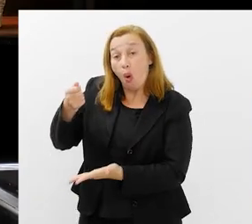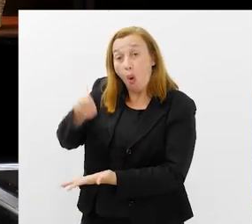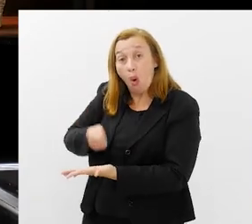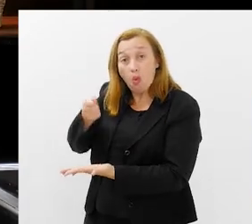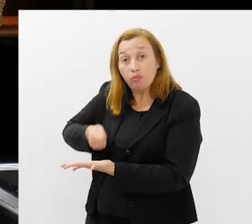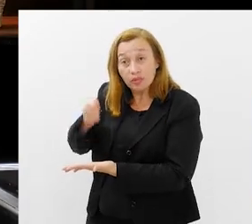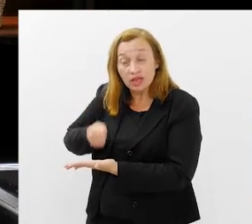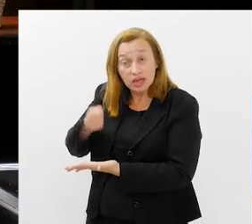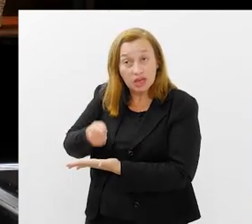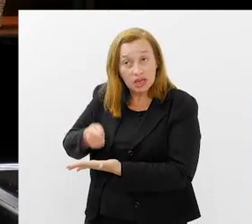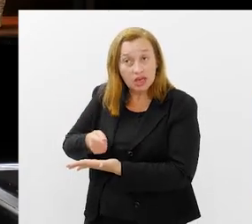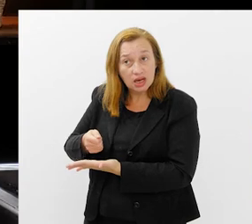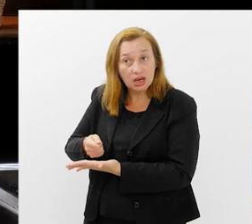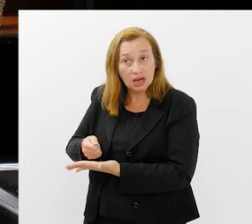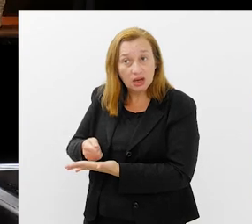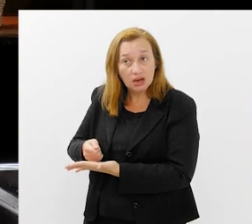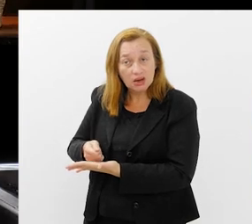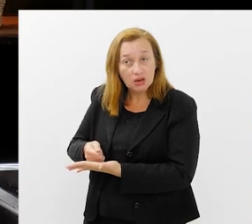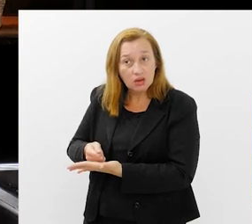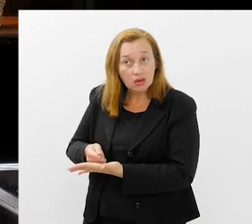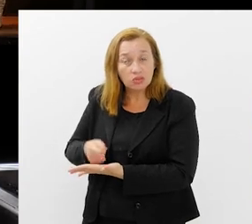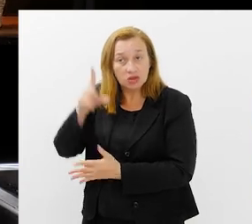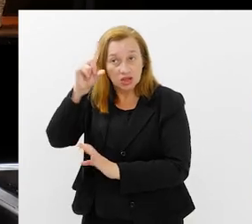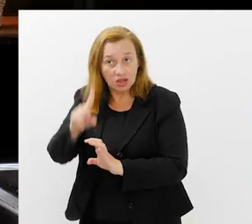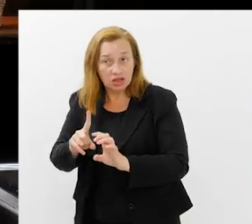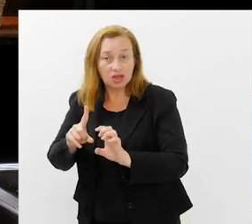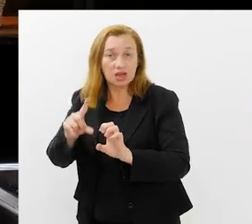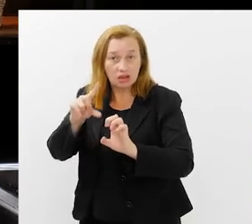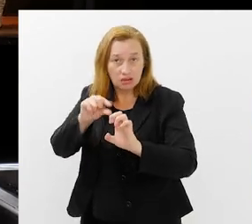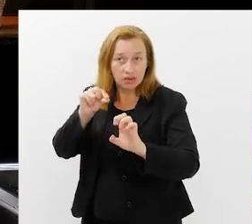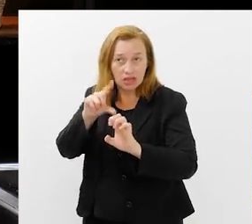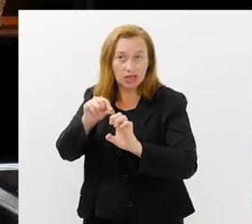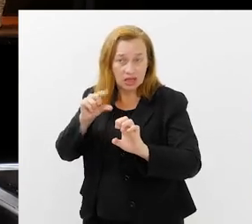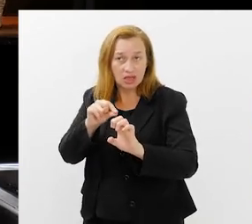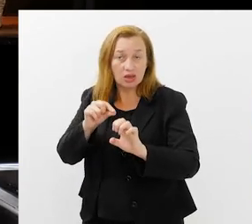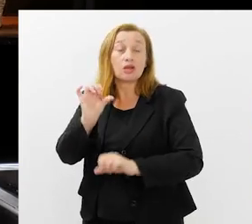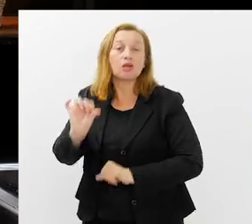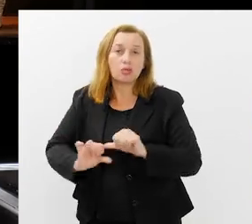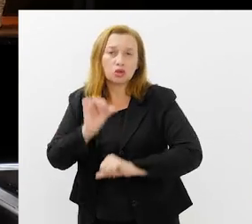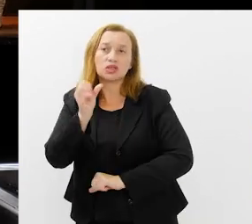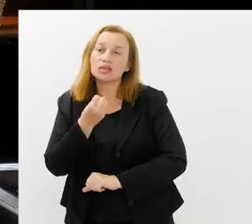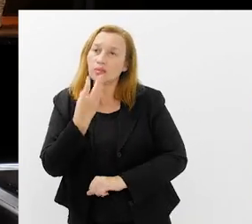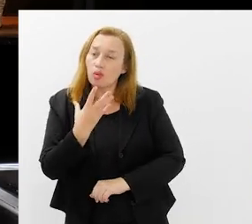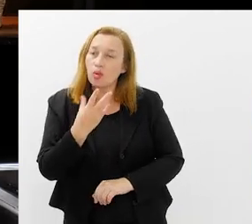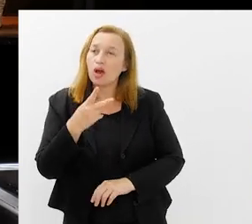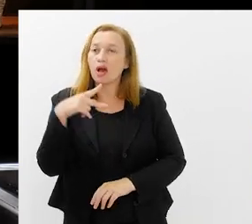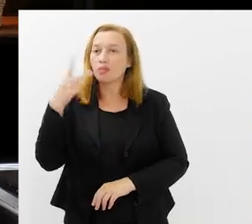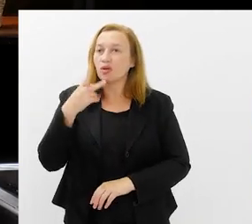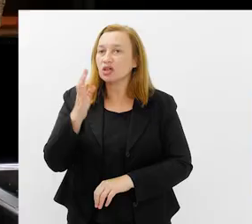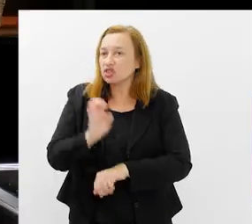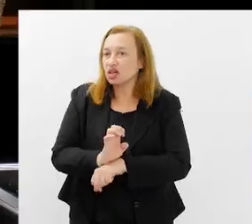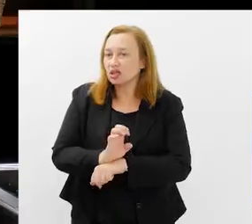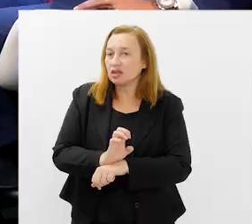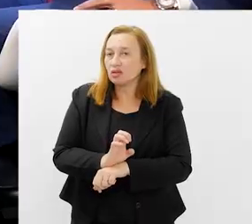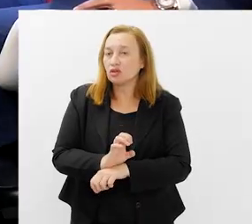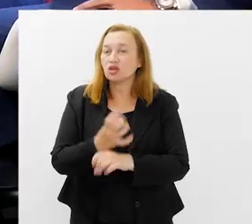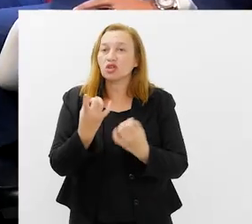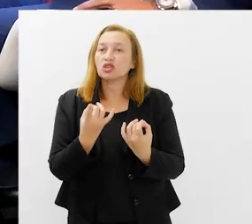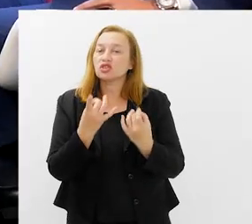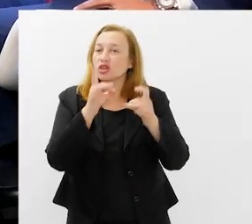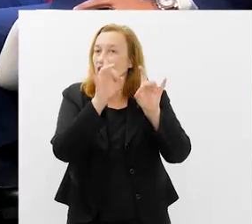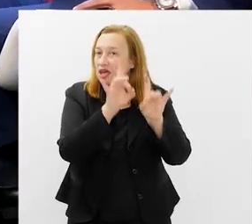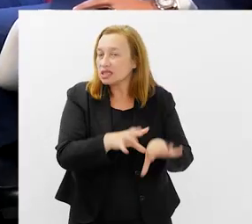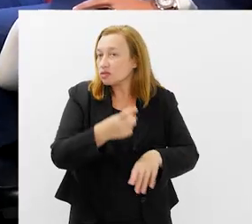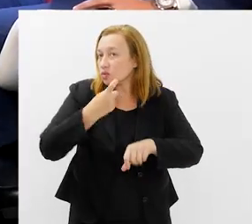obriga como um dever do empreendedor, isso você tem uma mudança significativa. Tanto é que a política estadual de